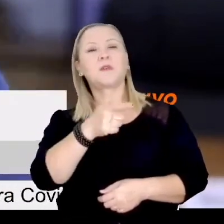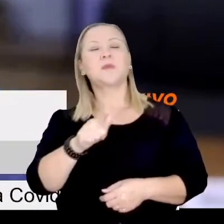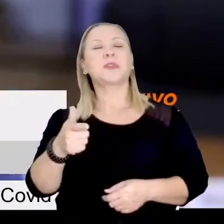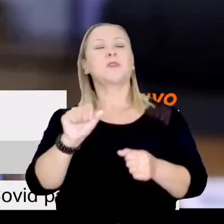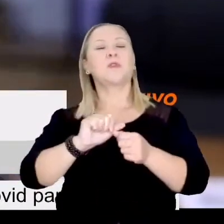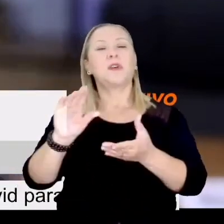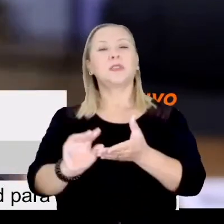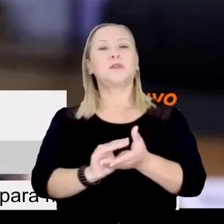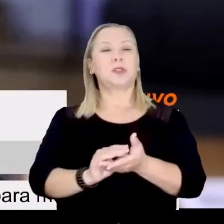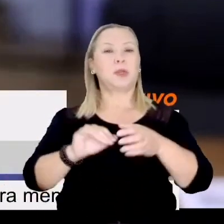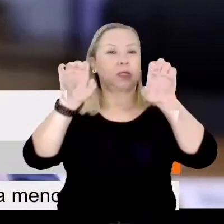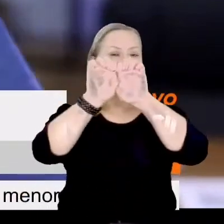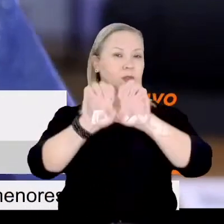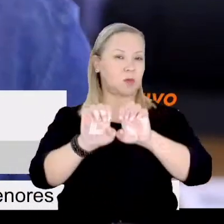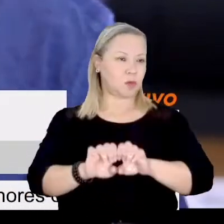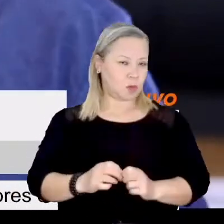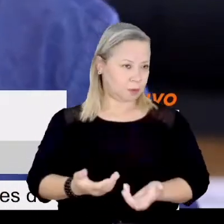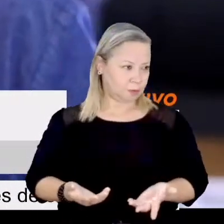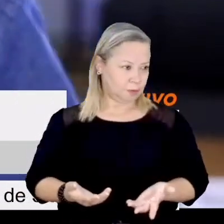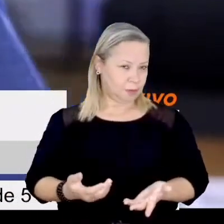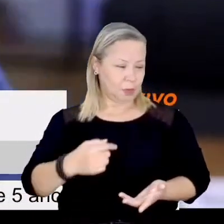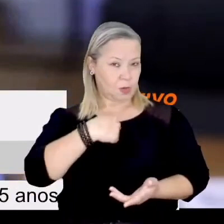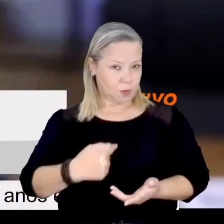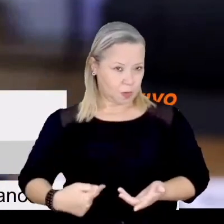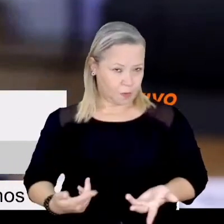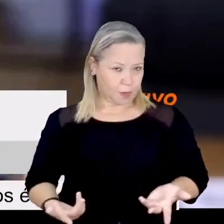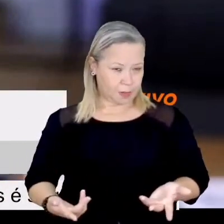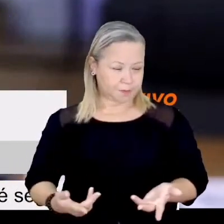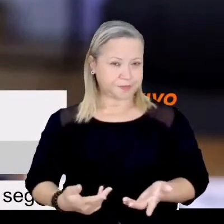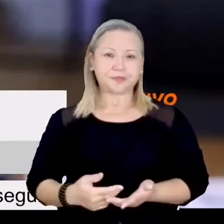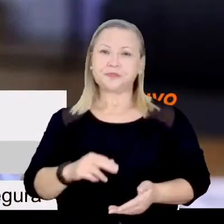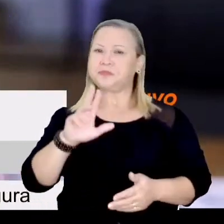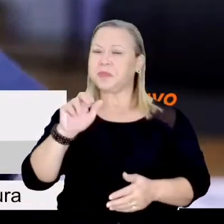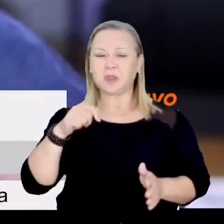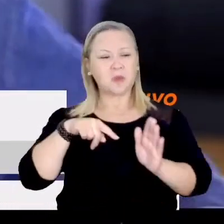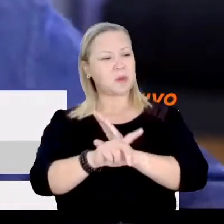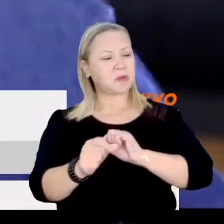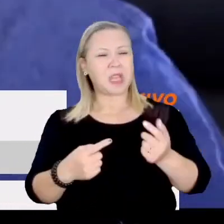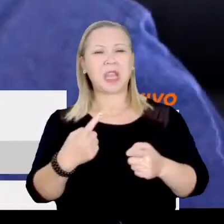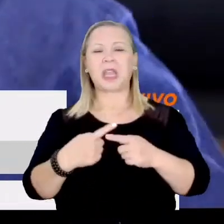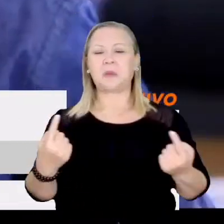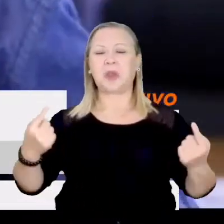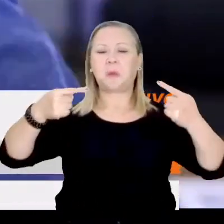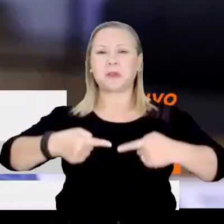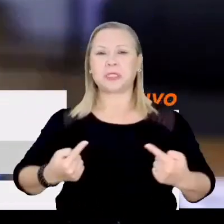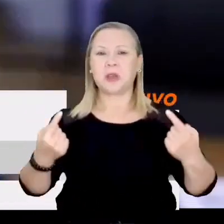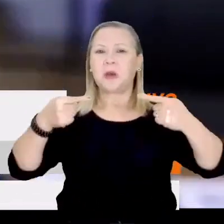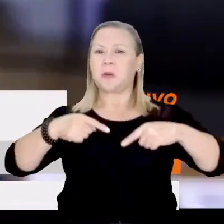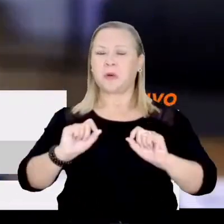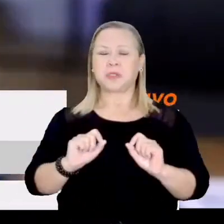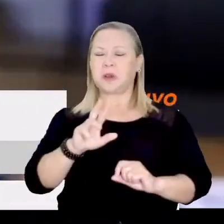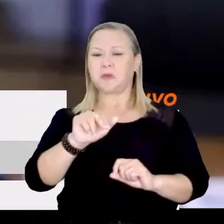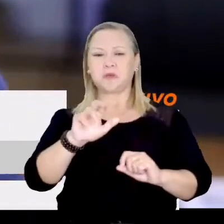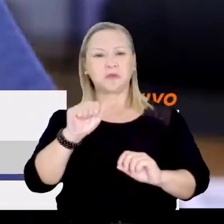nunca me preocupei se Arthur Virgílio era de oposição, se Omar Aziz era de oposição, se o Eduardo Braga era de oposição, se o Amazonino era de